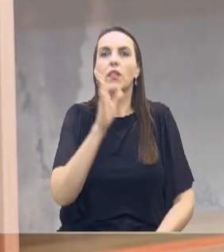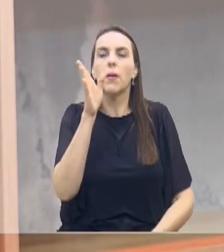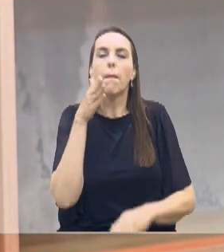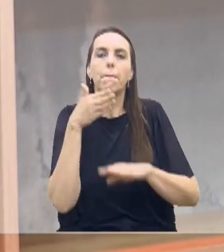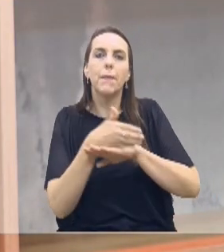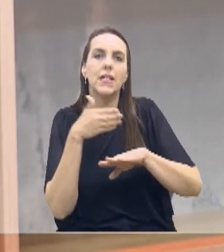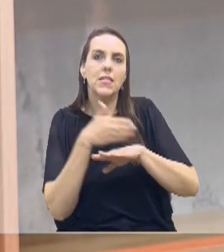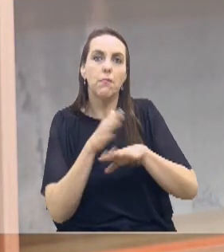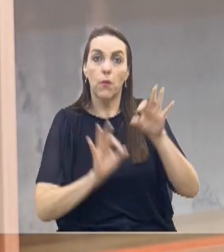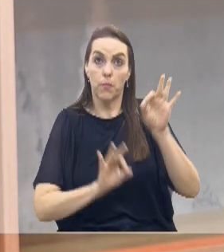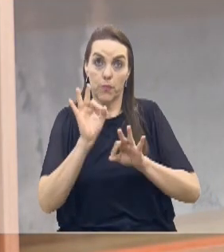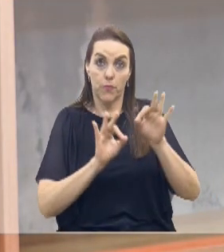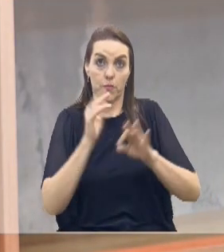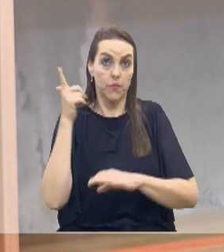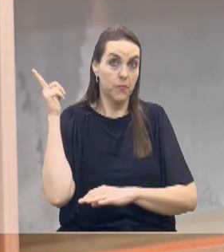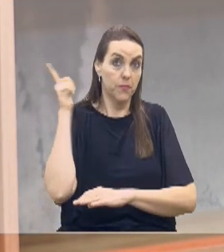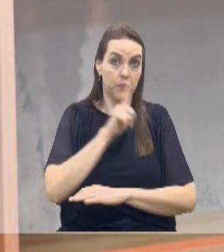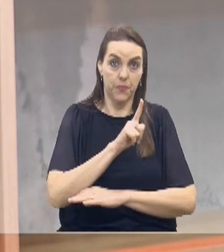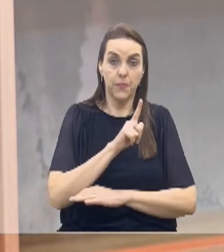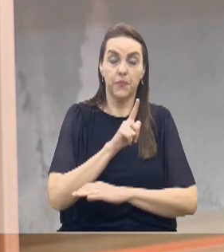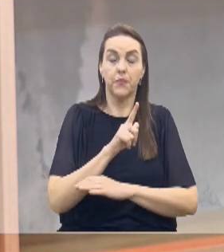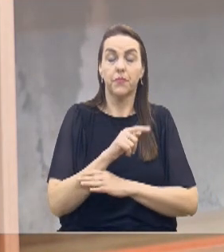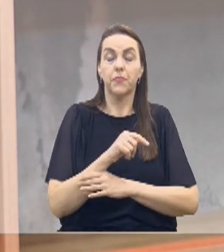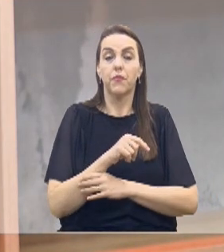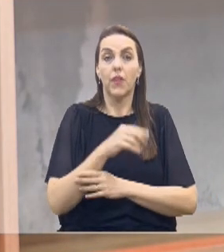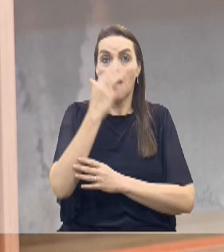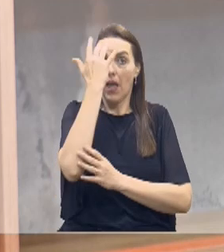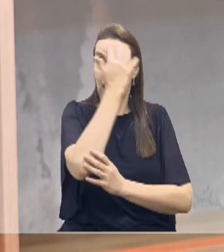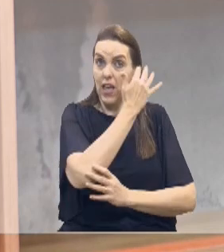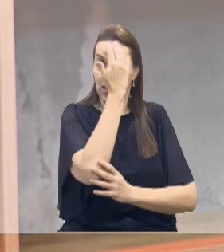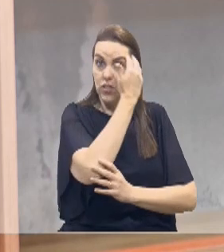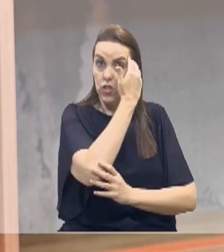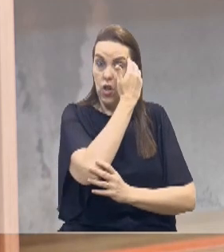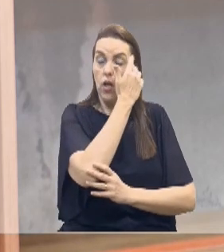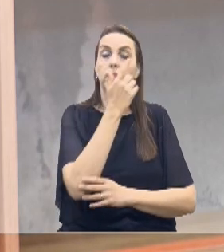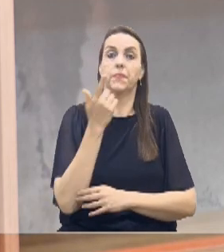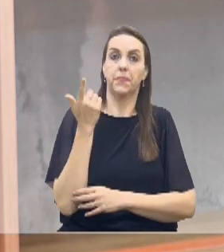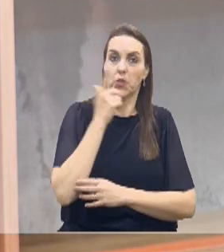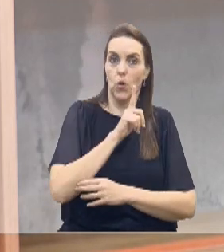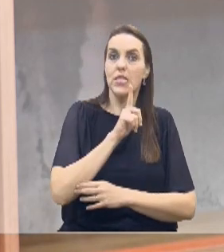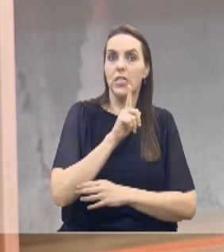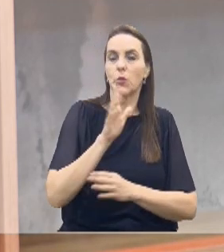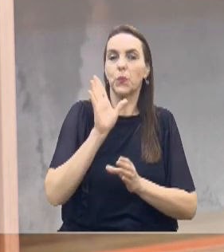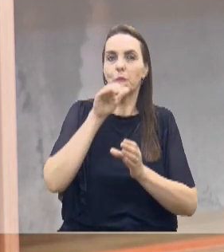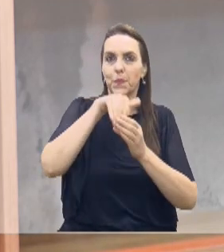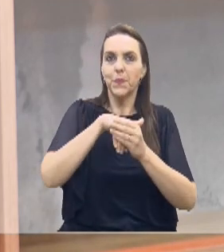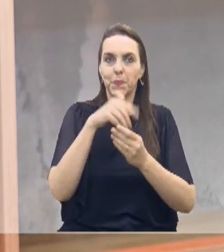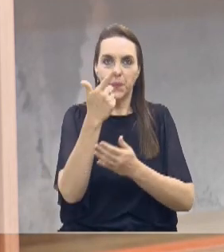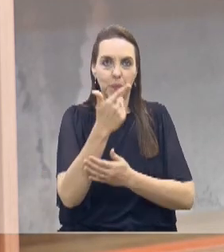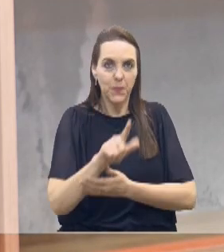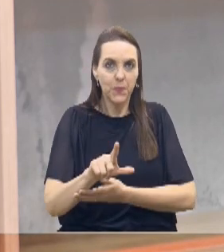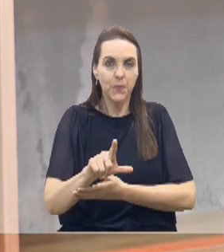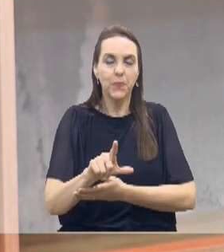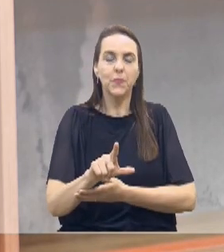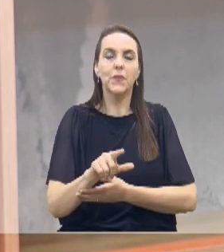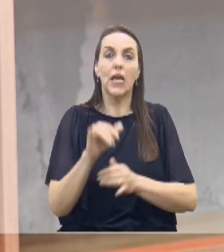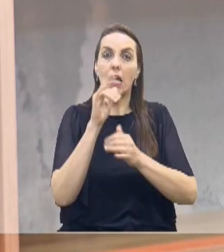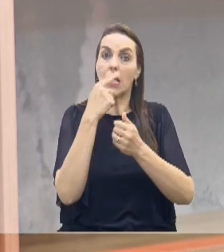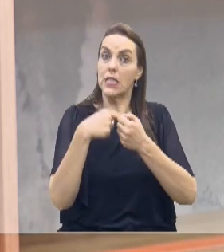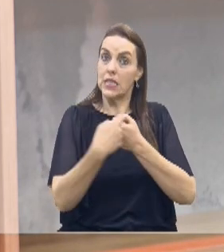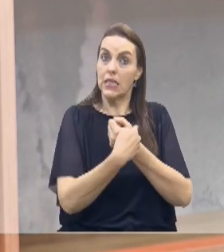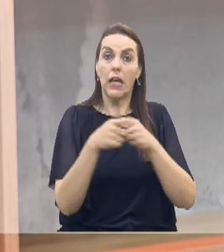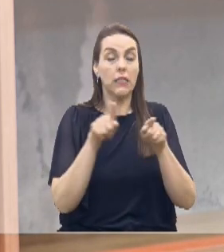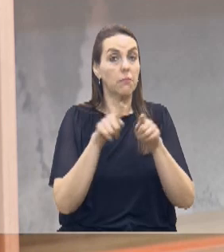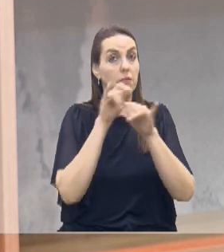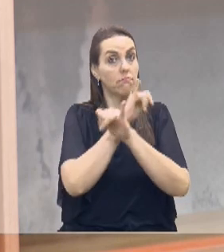projeto vencedor. O prefeito Adilódio Domênico se reelegeu. A cidade deu um recado também do